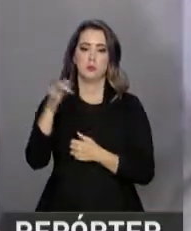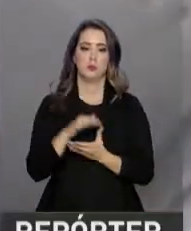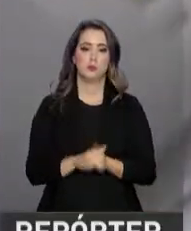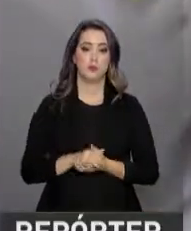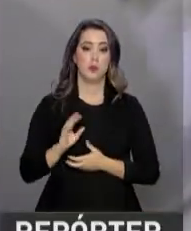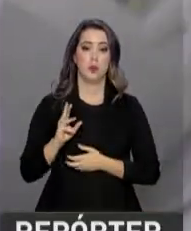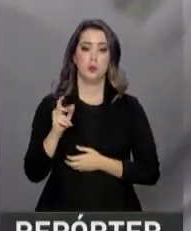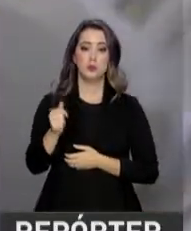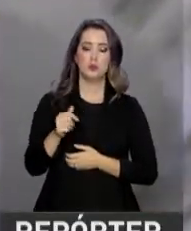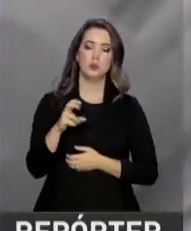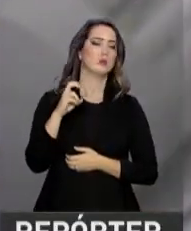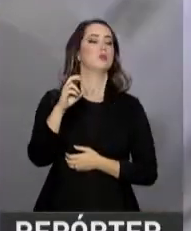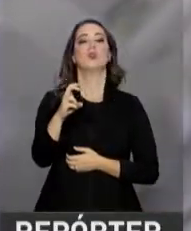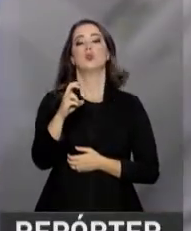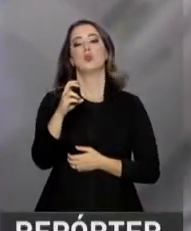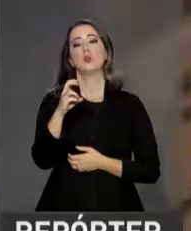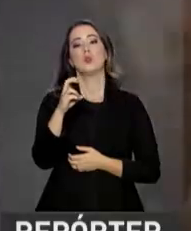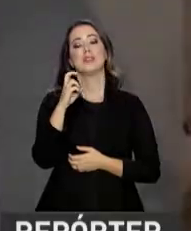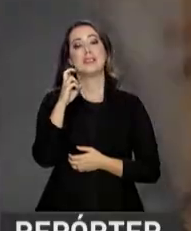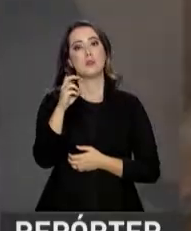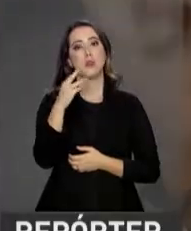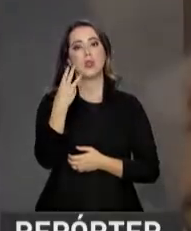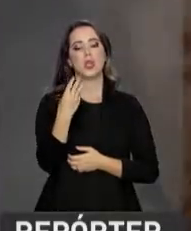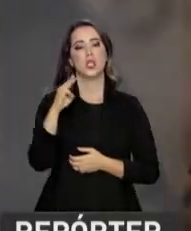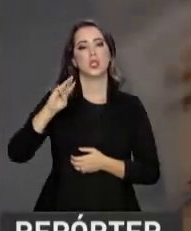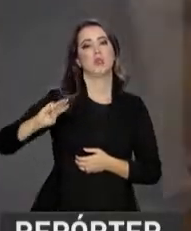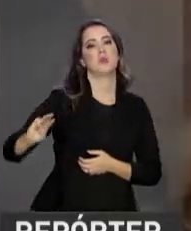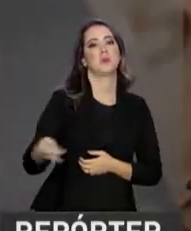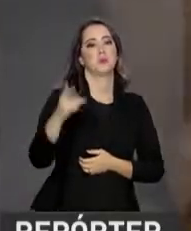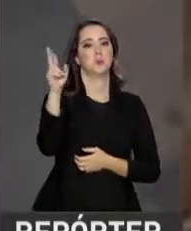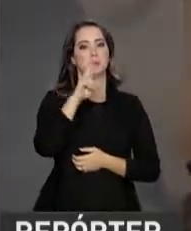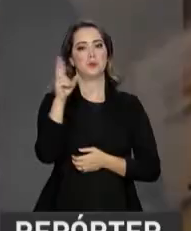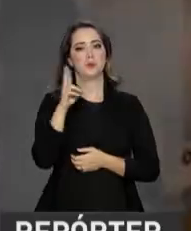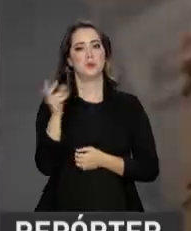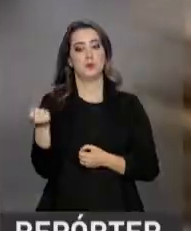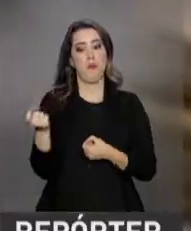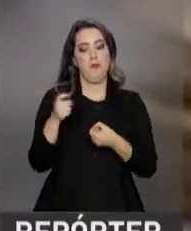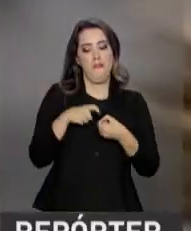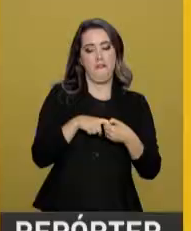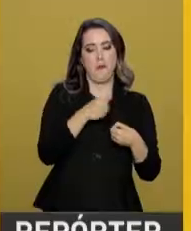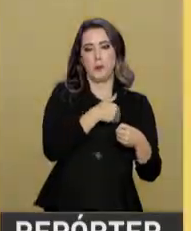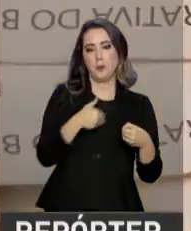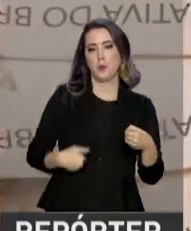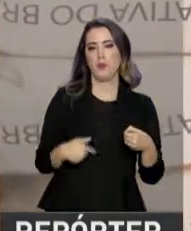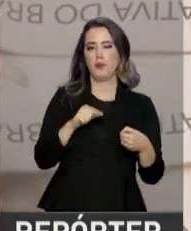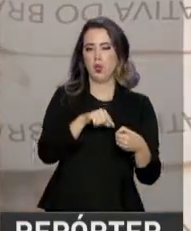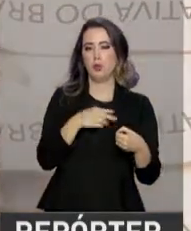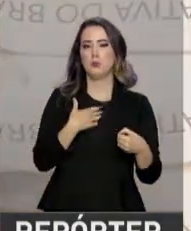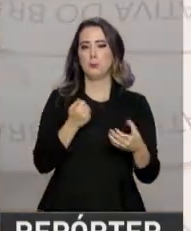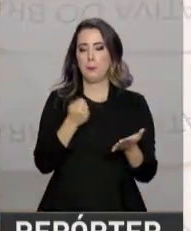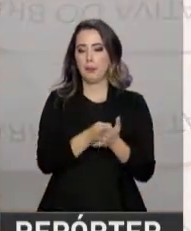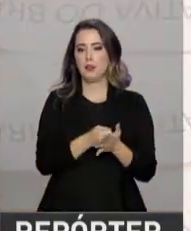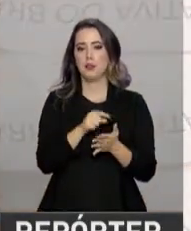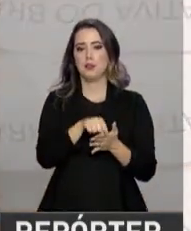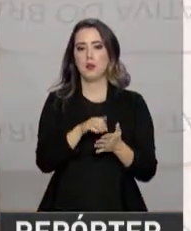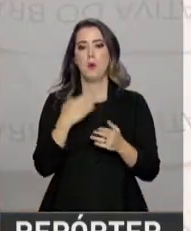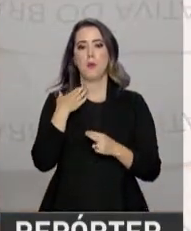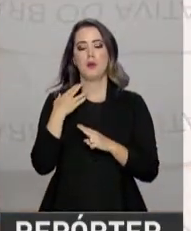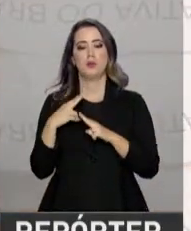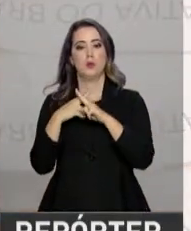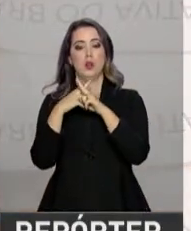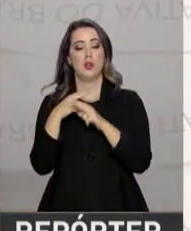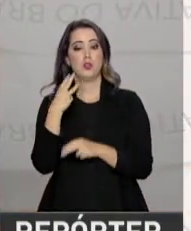todo 53 milhões e cem mil reais devem ser devolvidos serão ressarcidos à caixa econômica